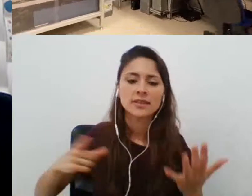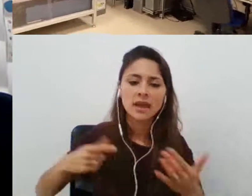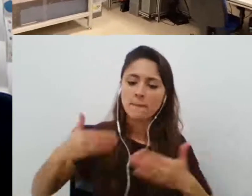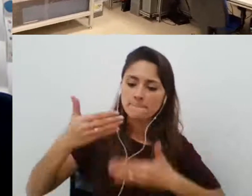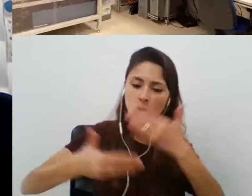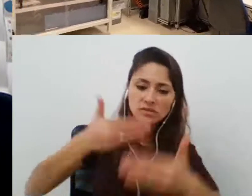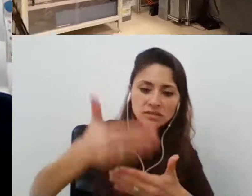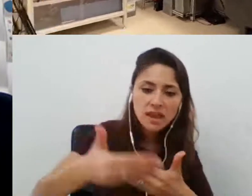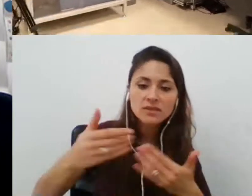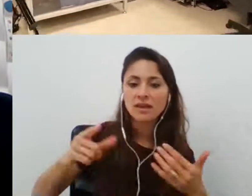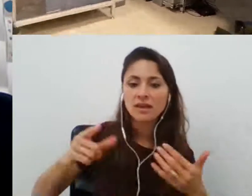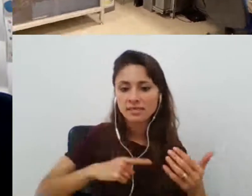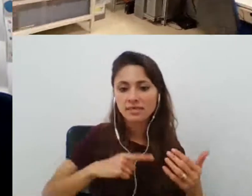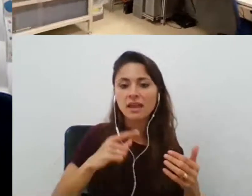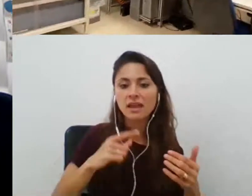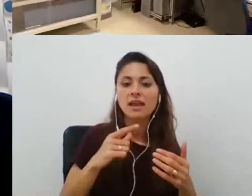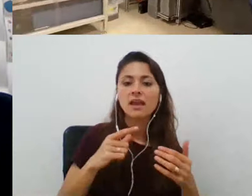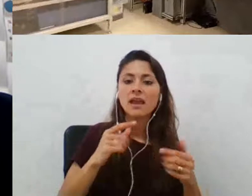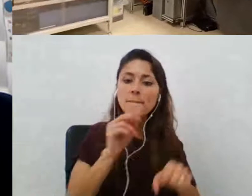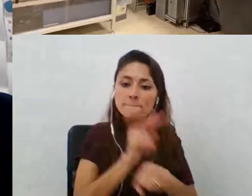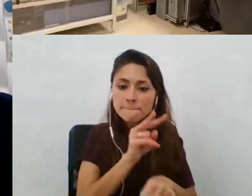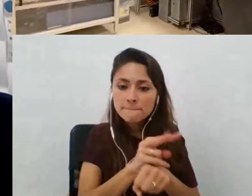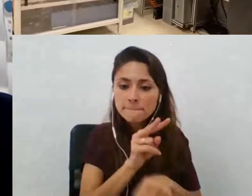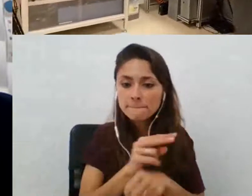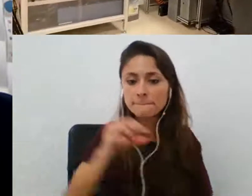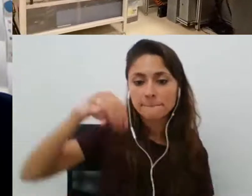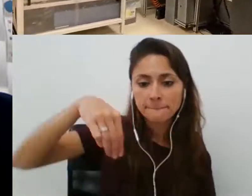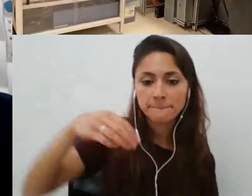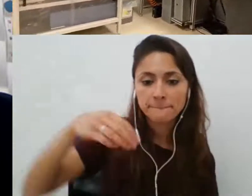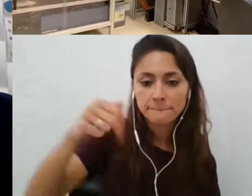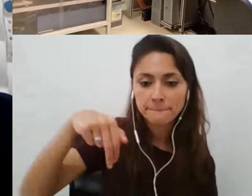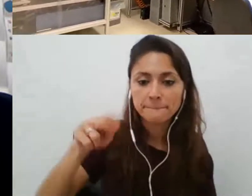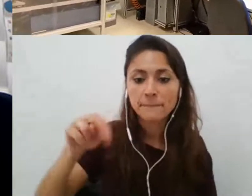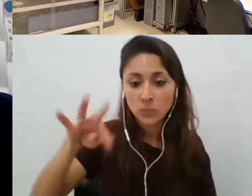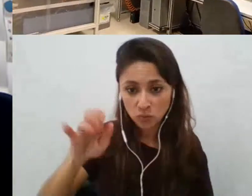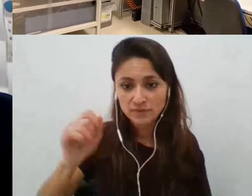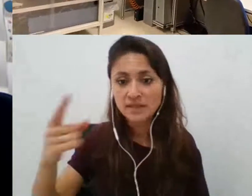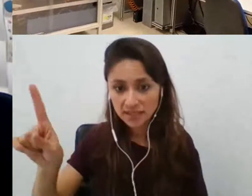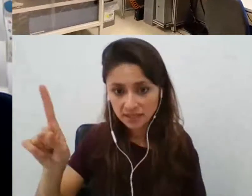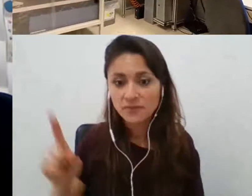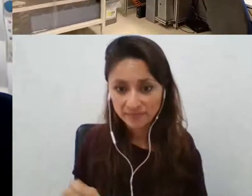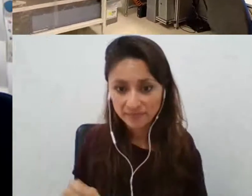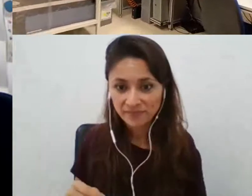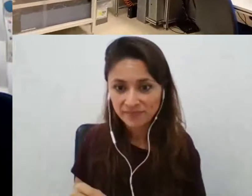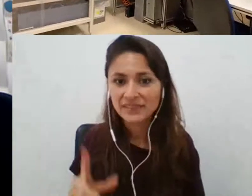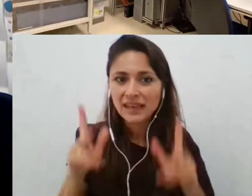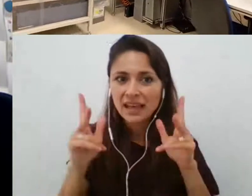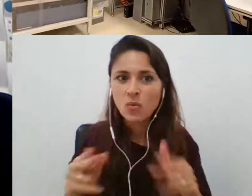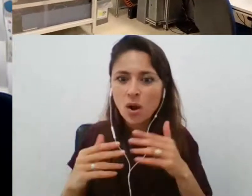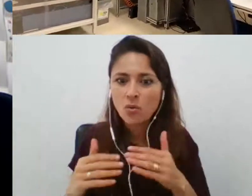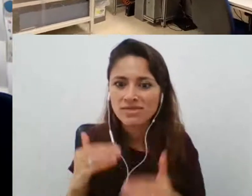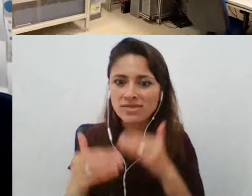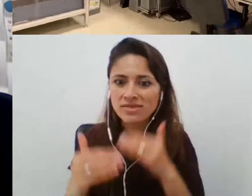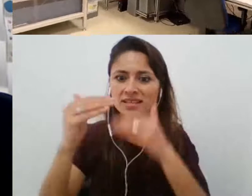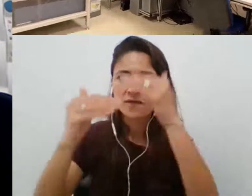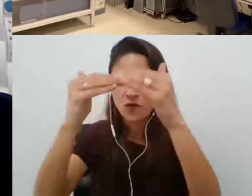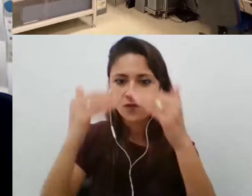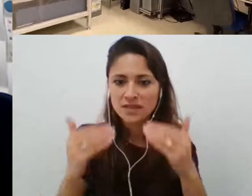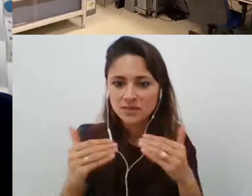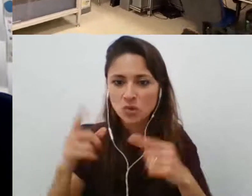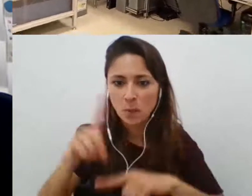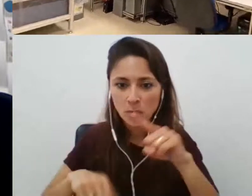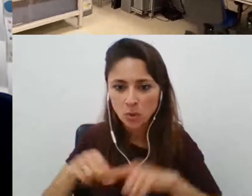processos, engenharia de manutenção, que estão fora desse conceito de engenharia de produto, de desenvolvimento de um produto, suporte